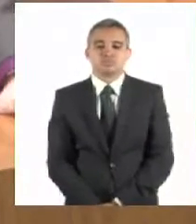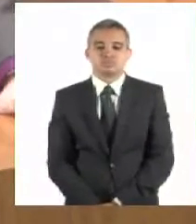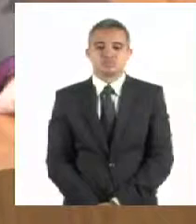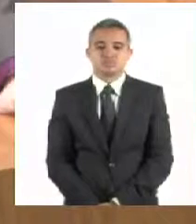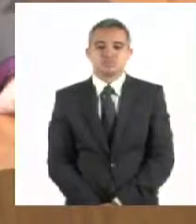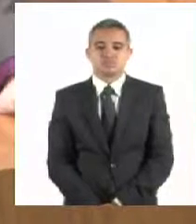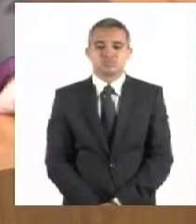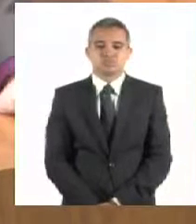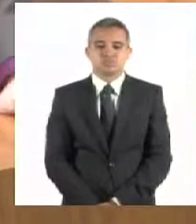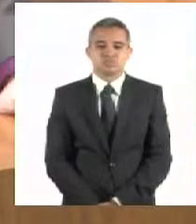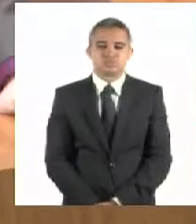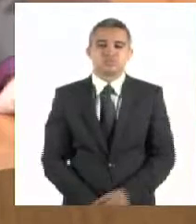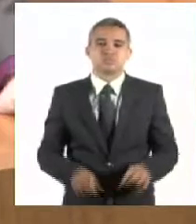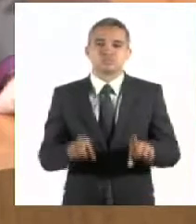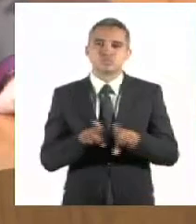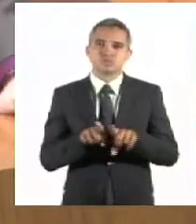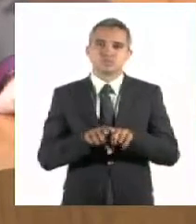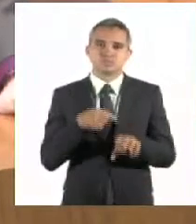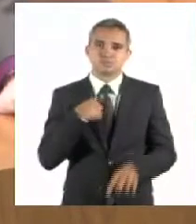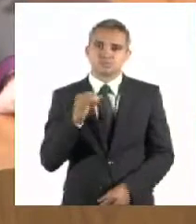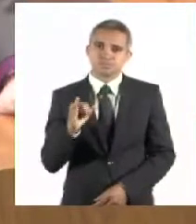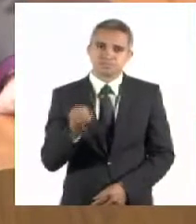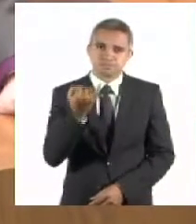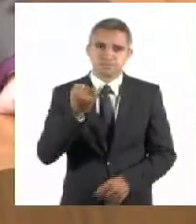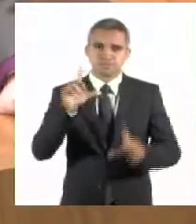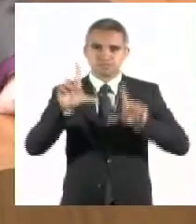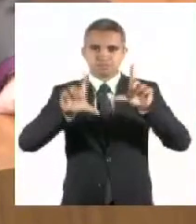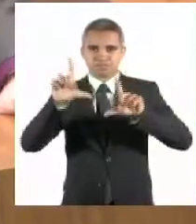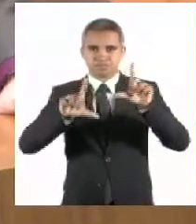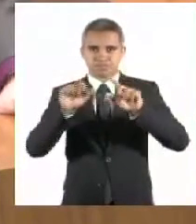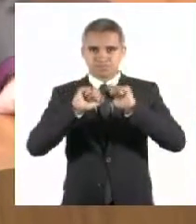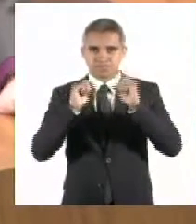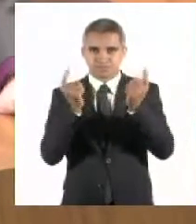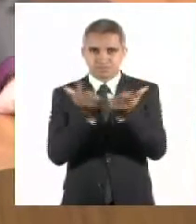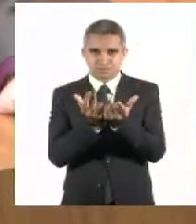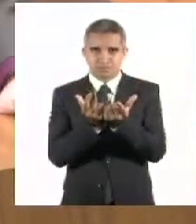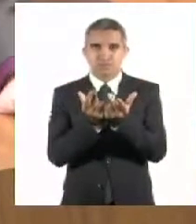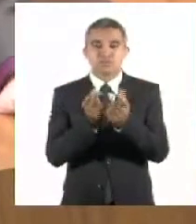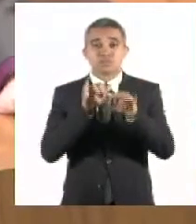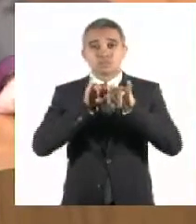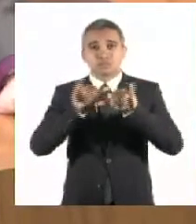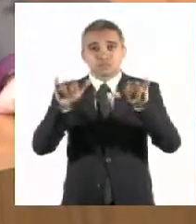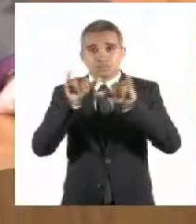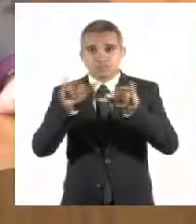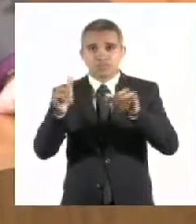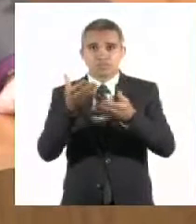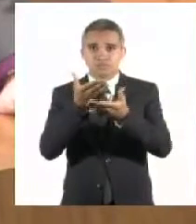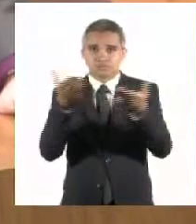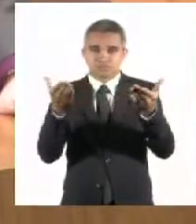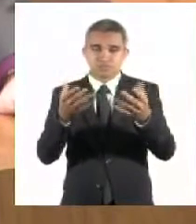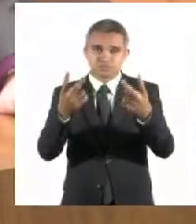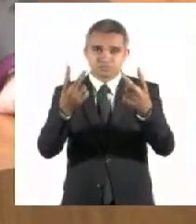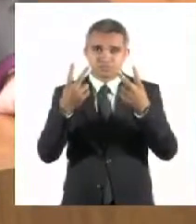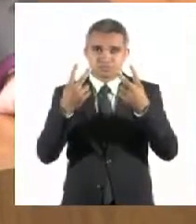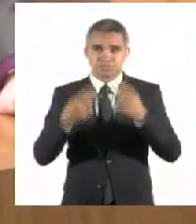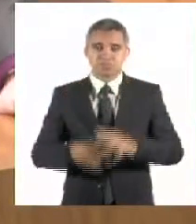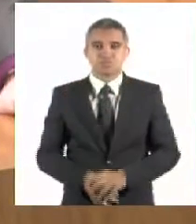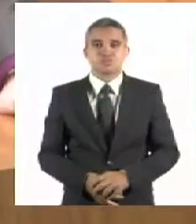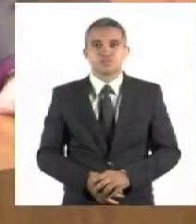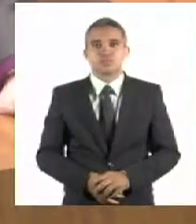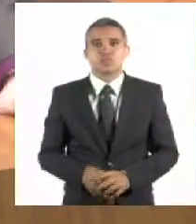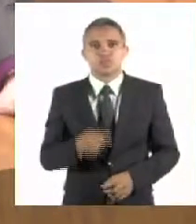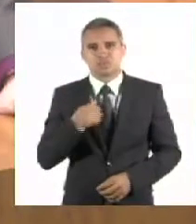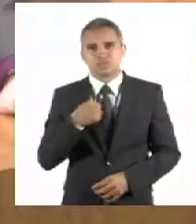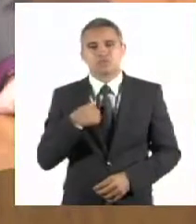através da TV Assembleia, levar aos meus correligionários total